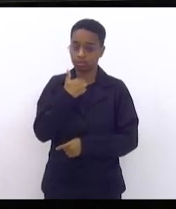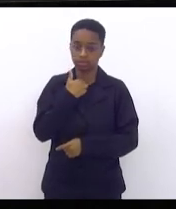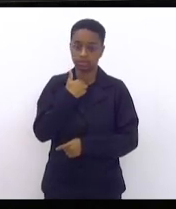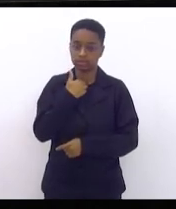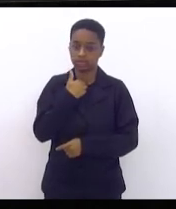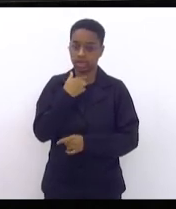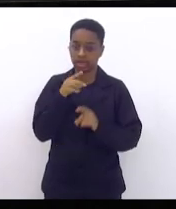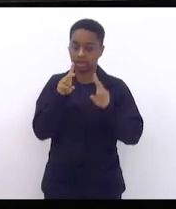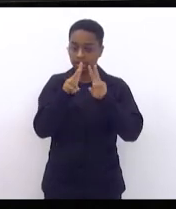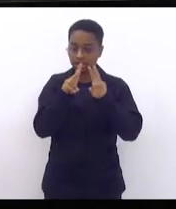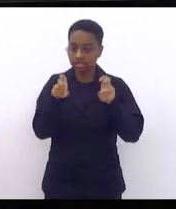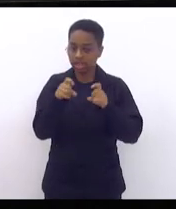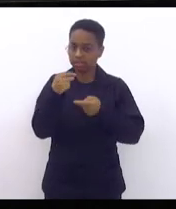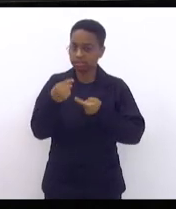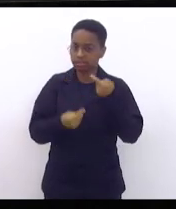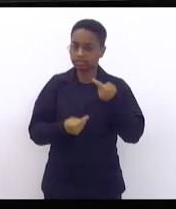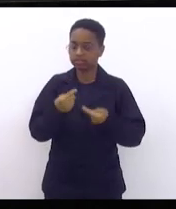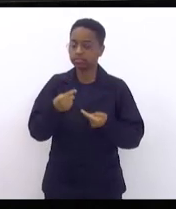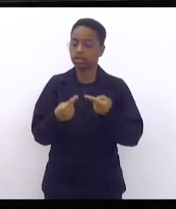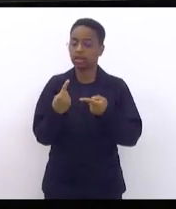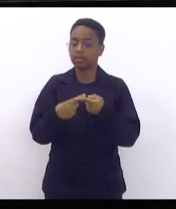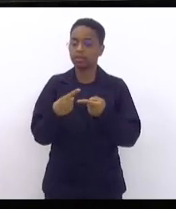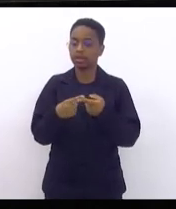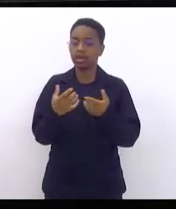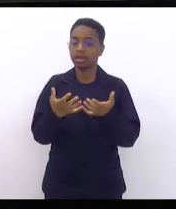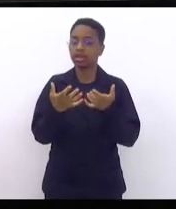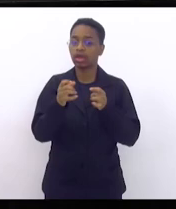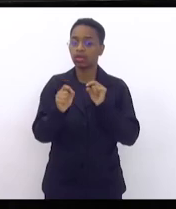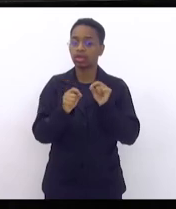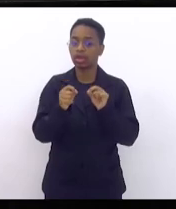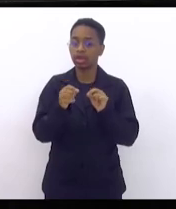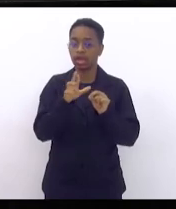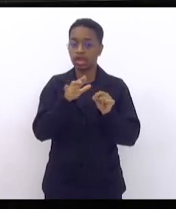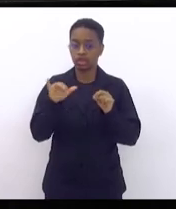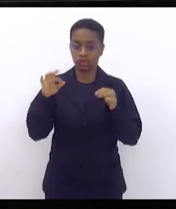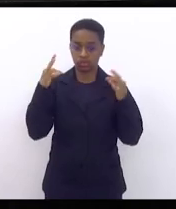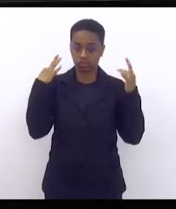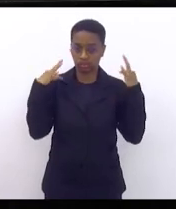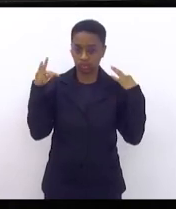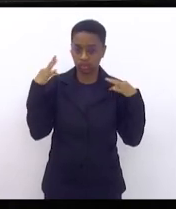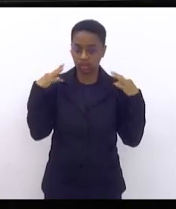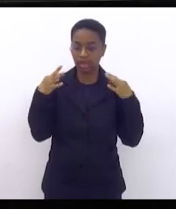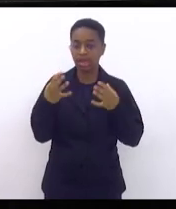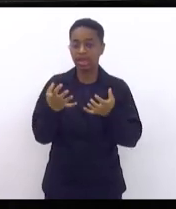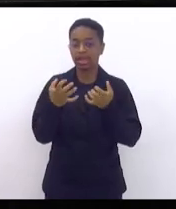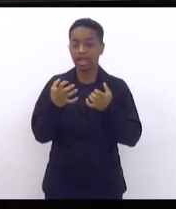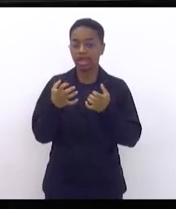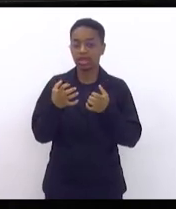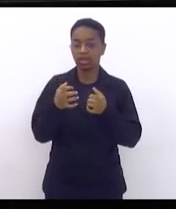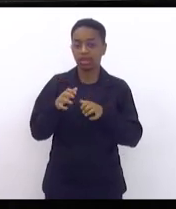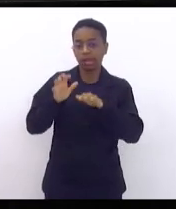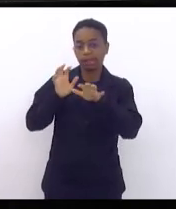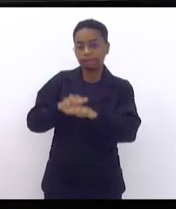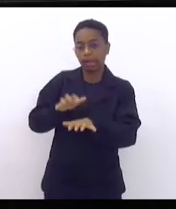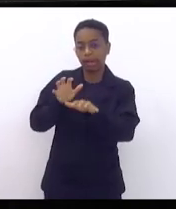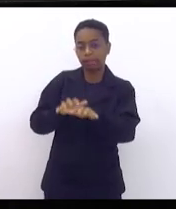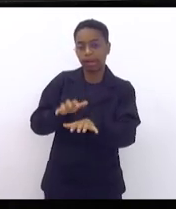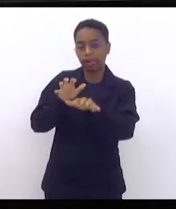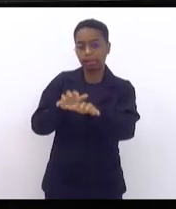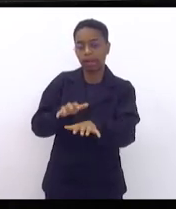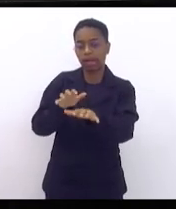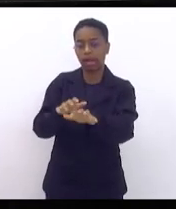pauta que queriam a YouTube levaram desfile da Intendente Magalhães